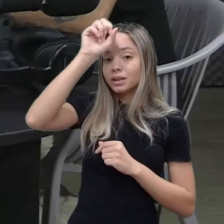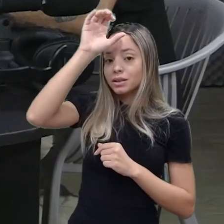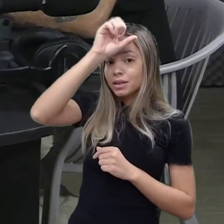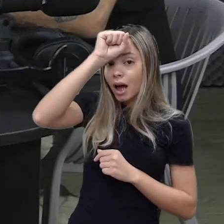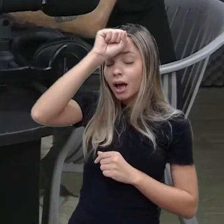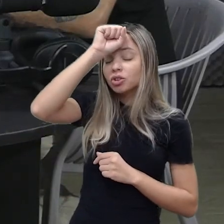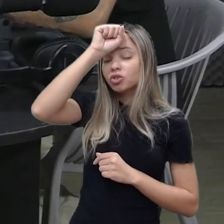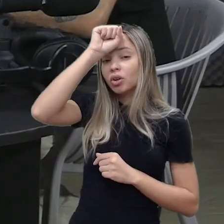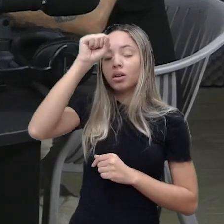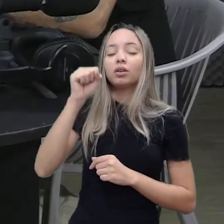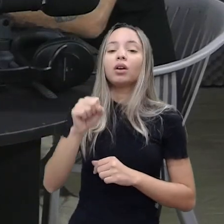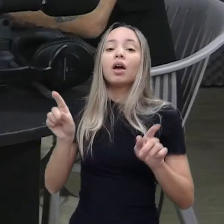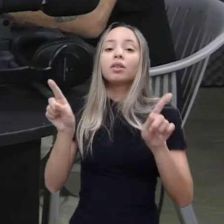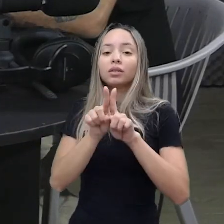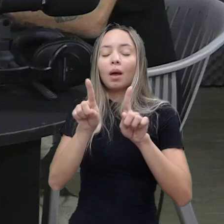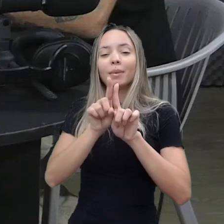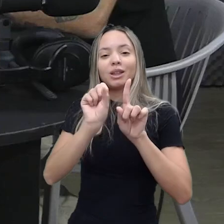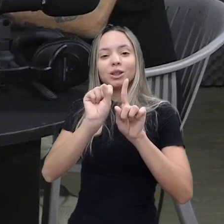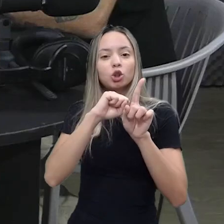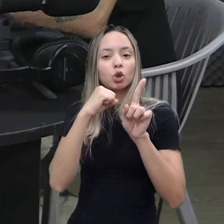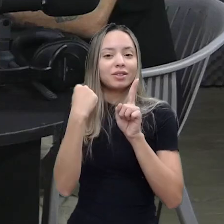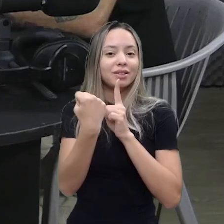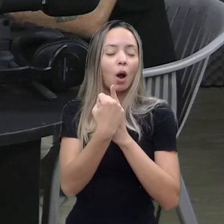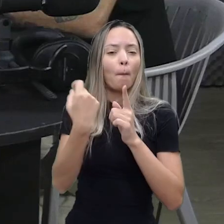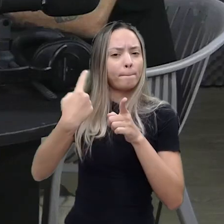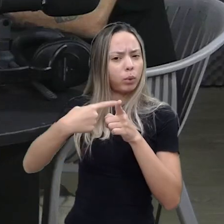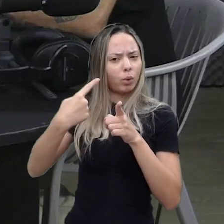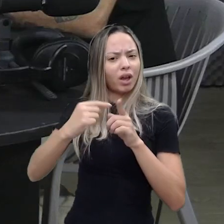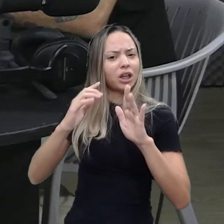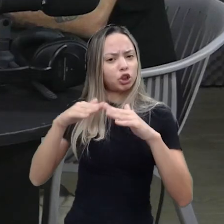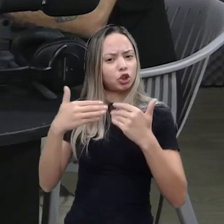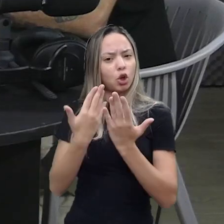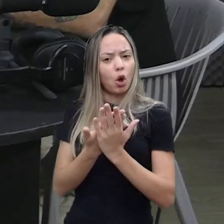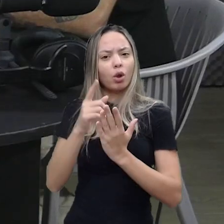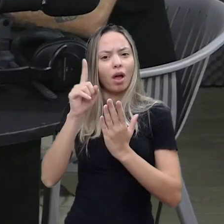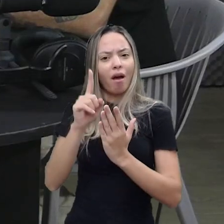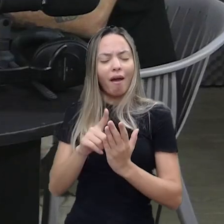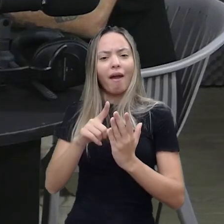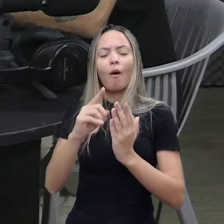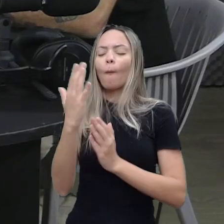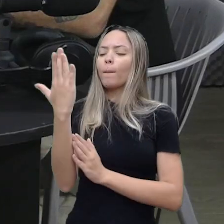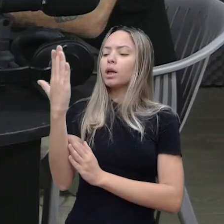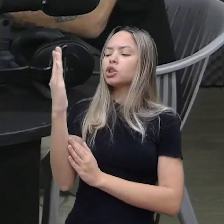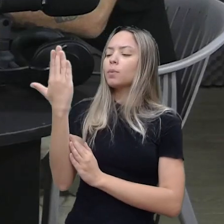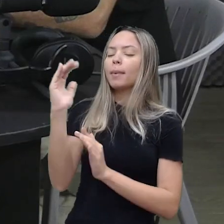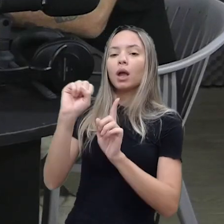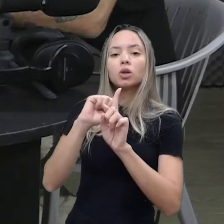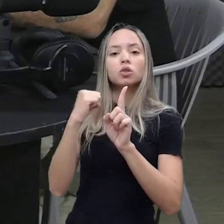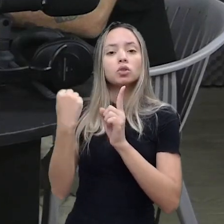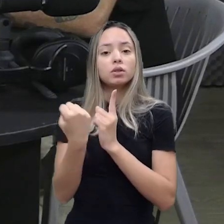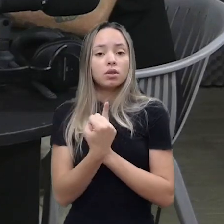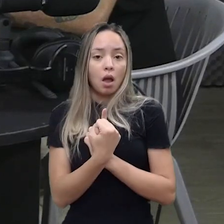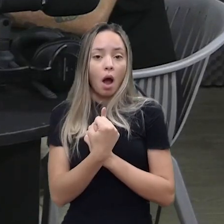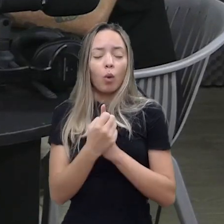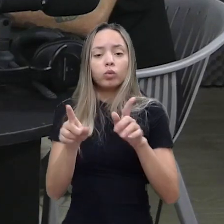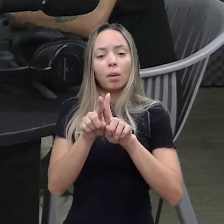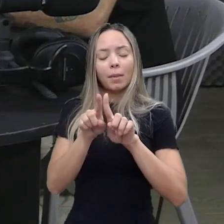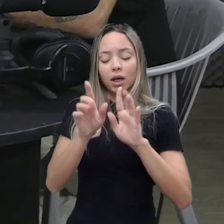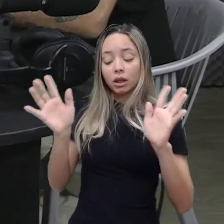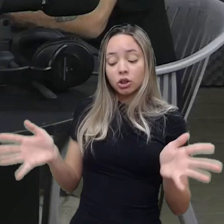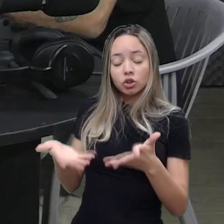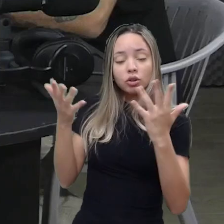tá, quanto do ponto de vista social, porque a escola é um locus social, Isso. né, elas estimulam, tá,